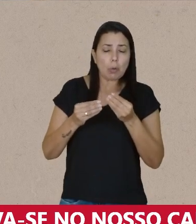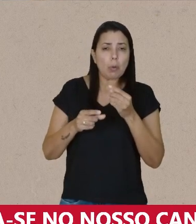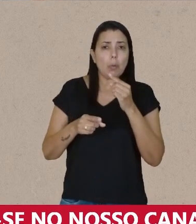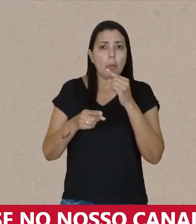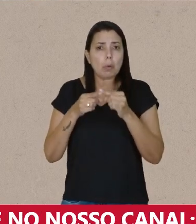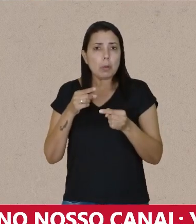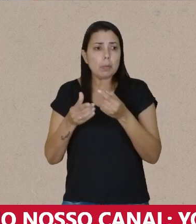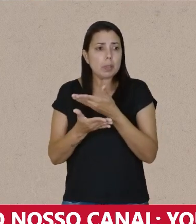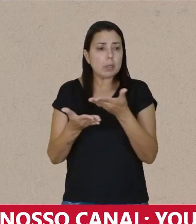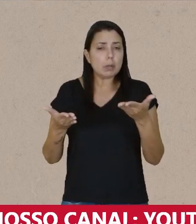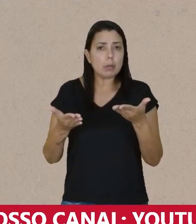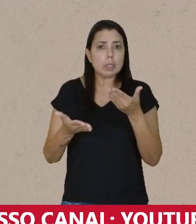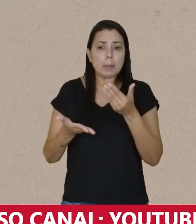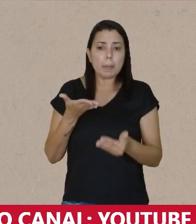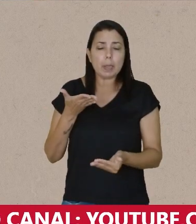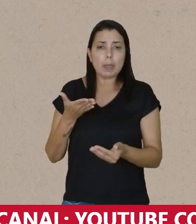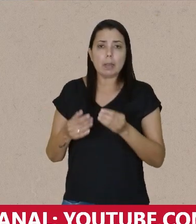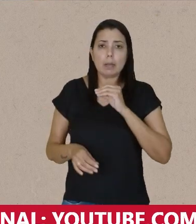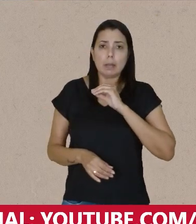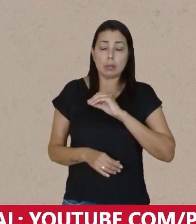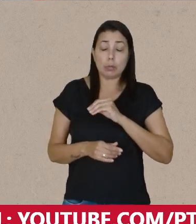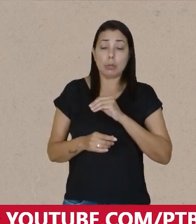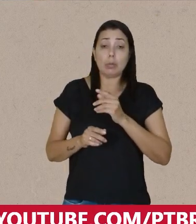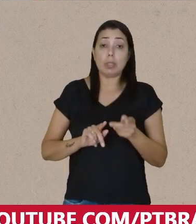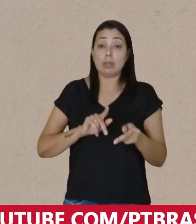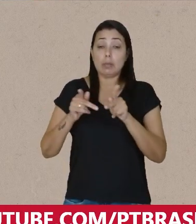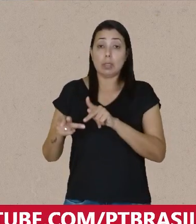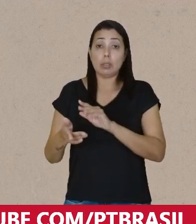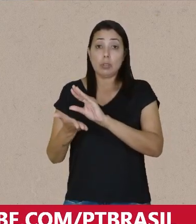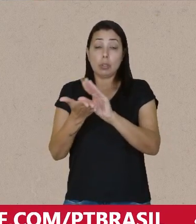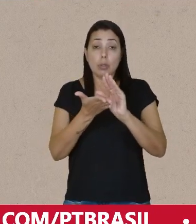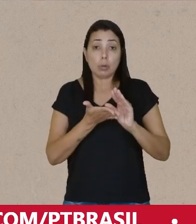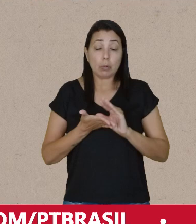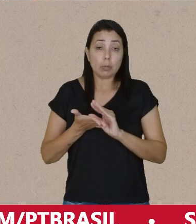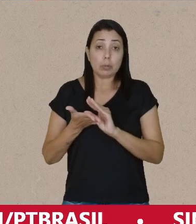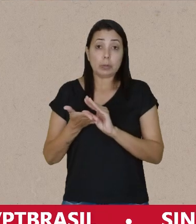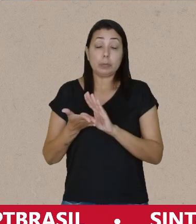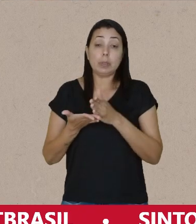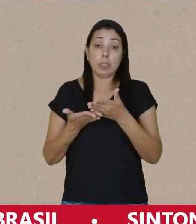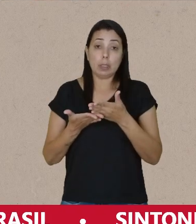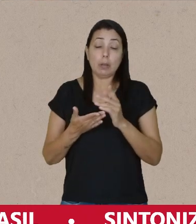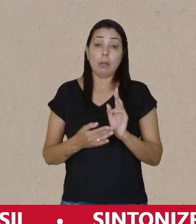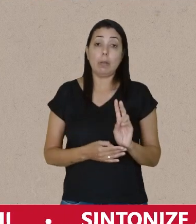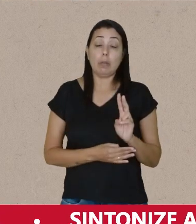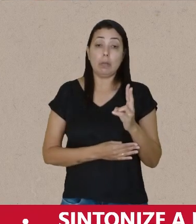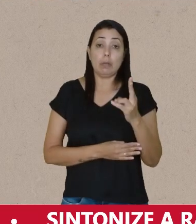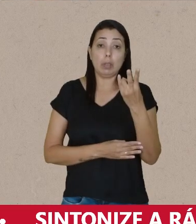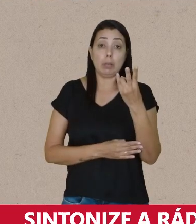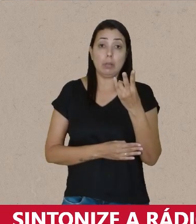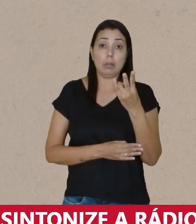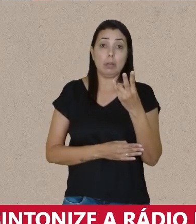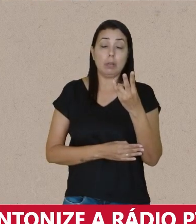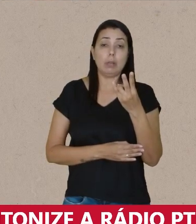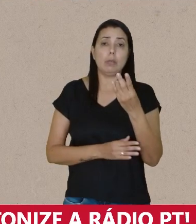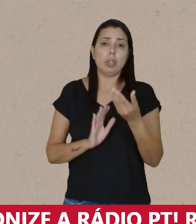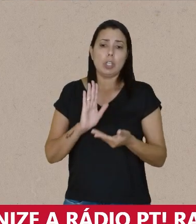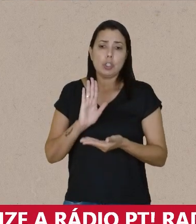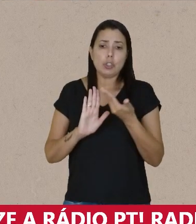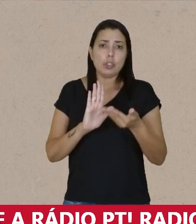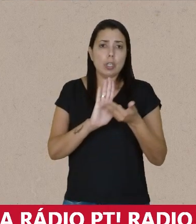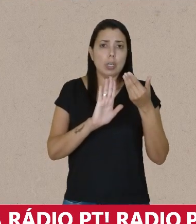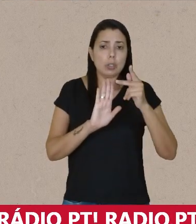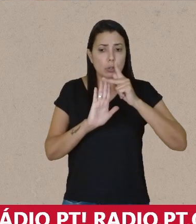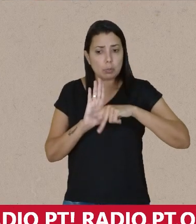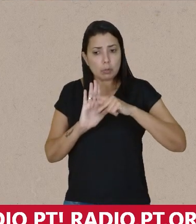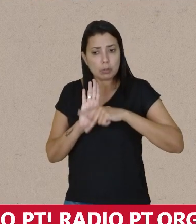é, essa perda tributária em função da transferência de recursos para paraísos fiscais. Esses dispositivos foram retirados do projeto de